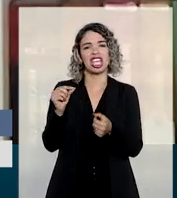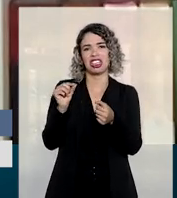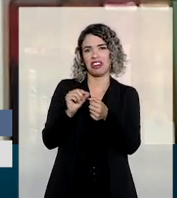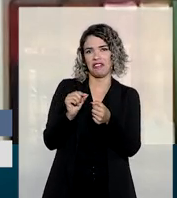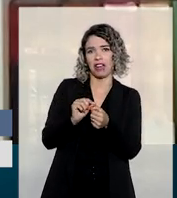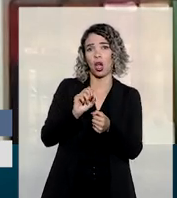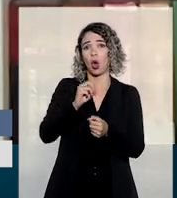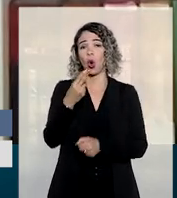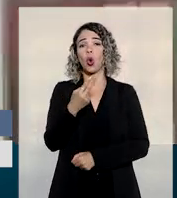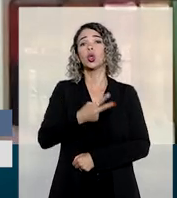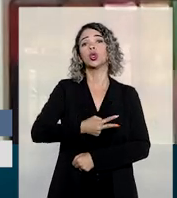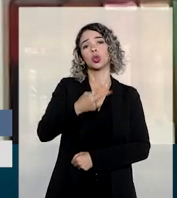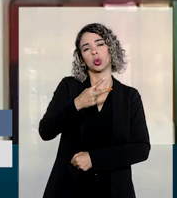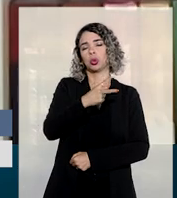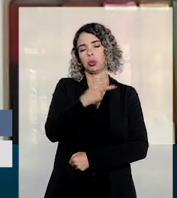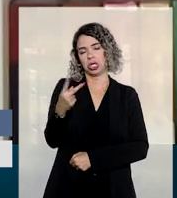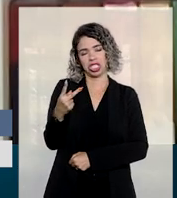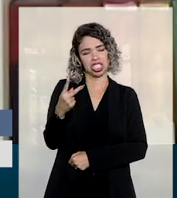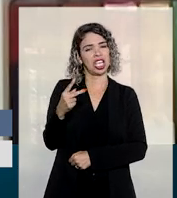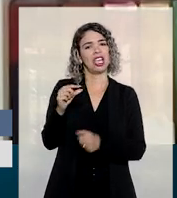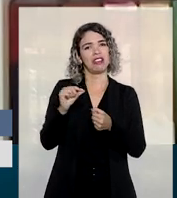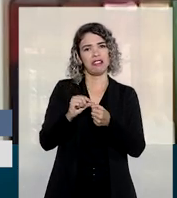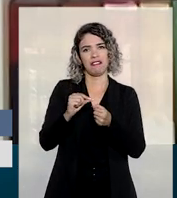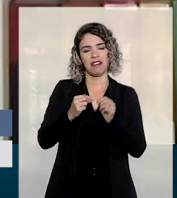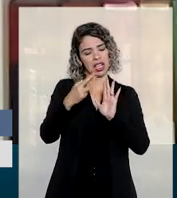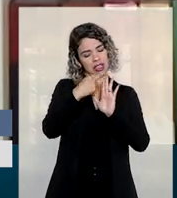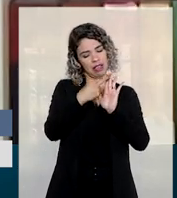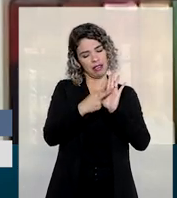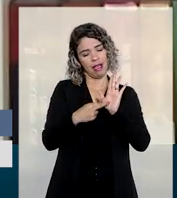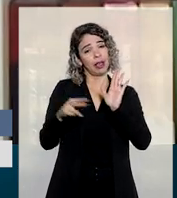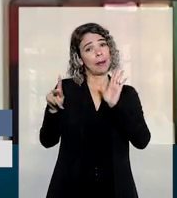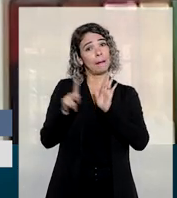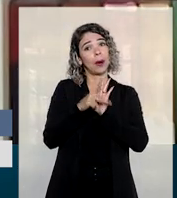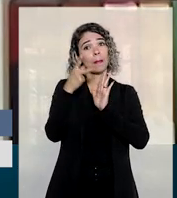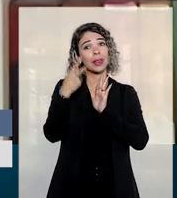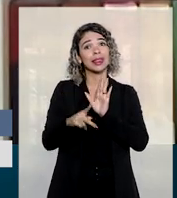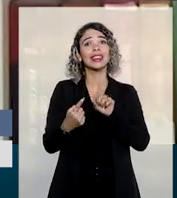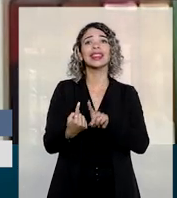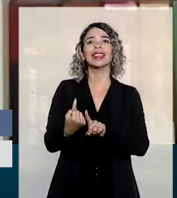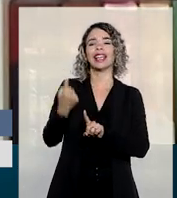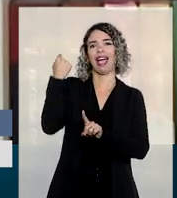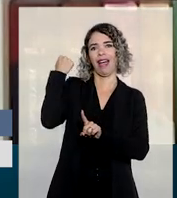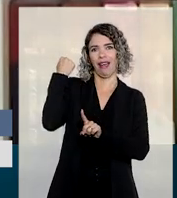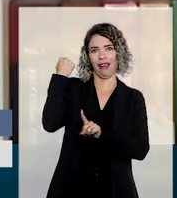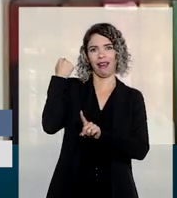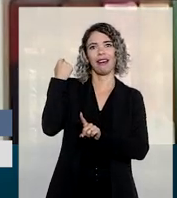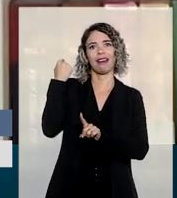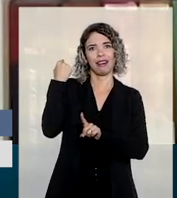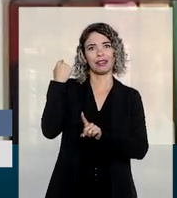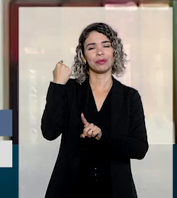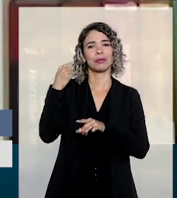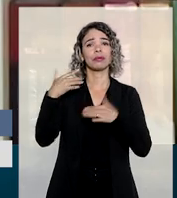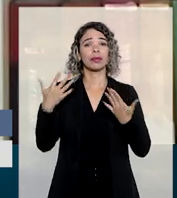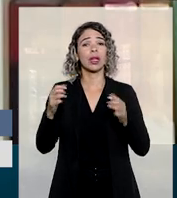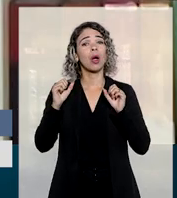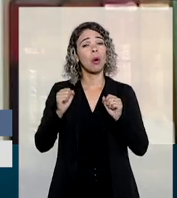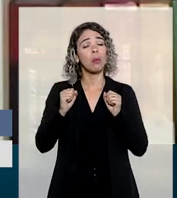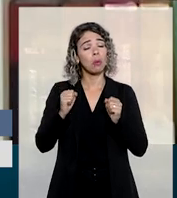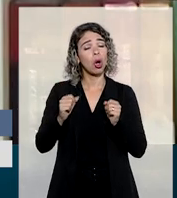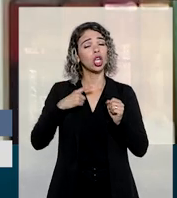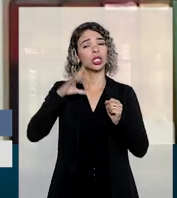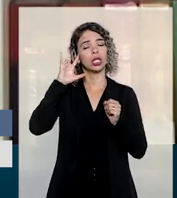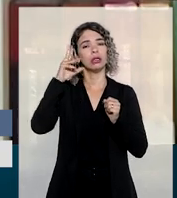presidente ou pelo vice-presidente do tribunal, dependendo da organização interna daquele tribunal. Essa decisão, ora, pode